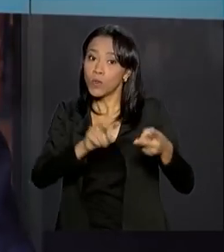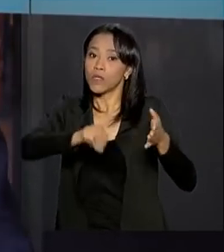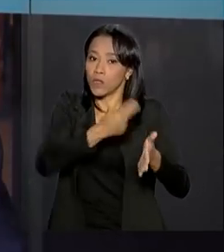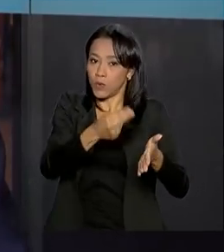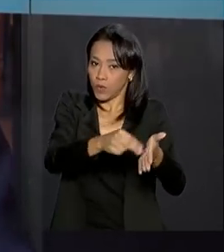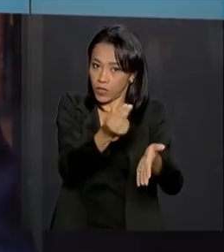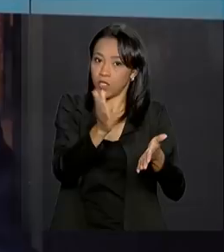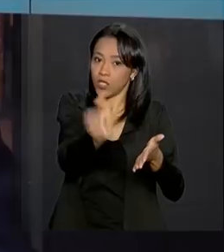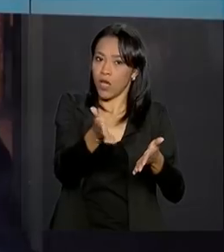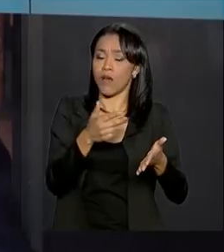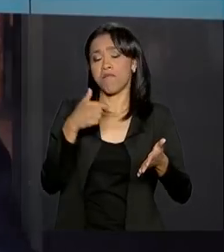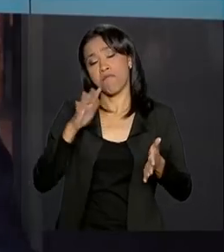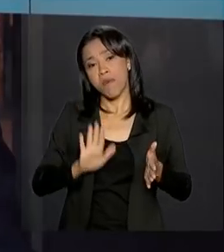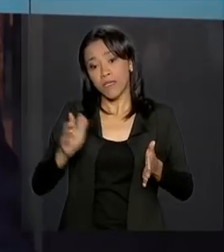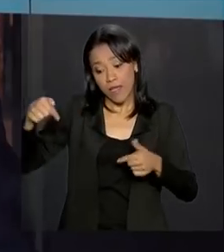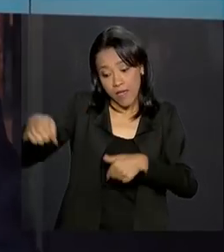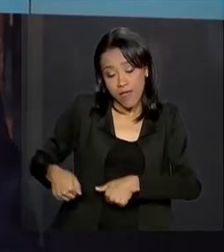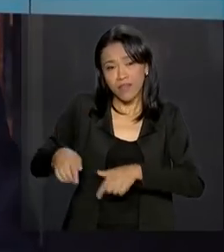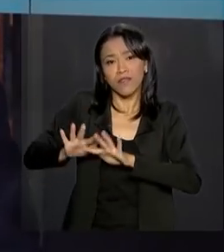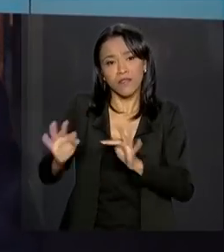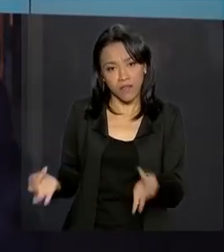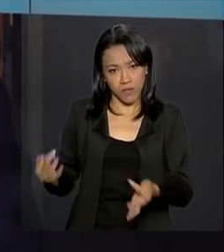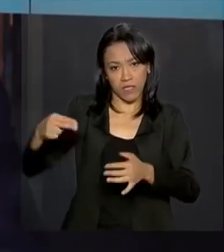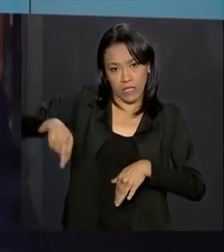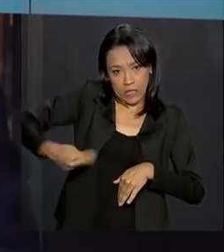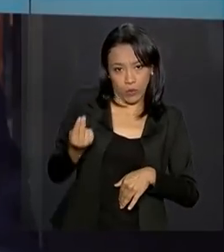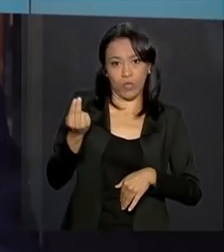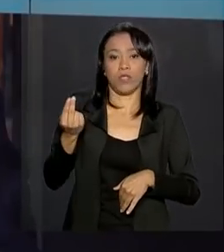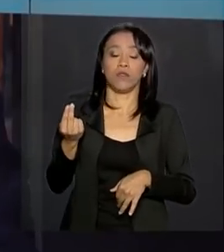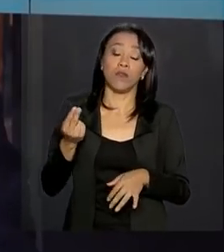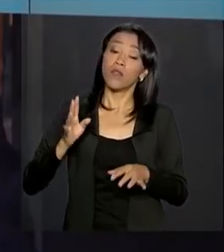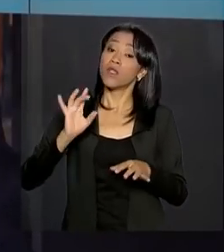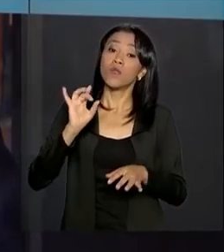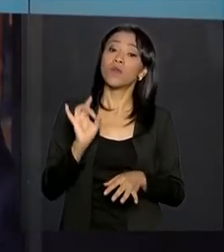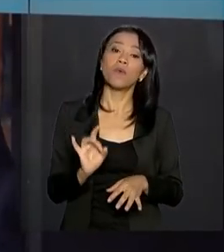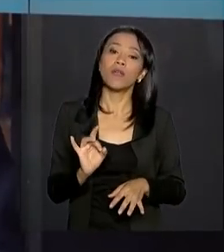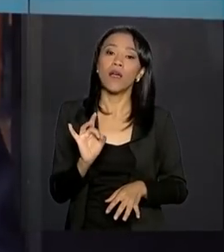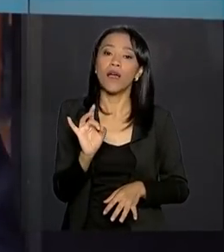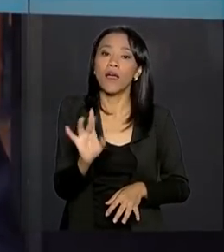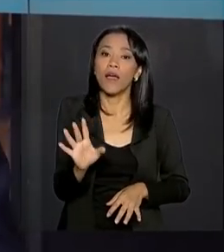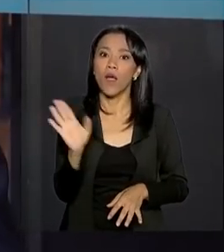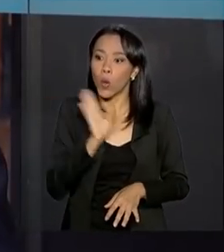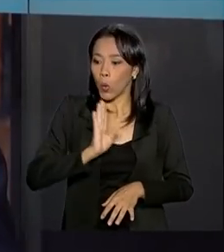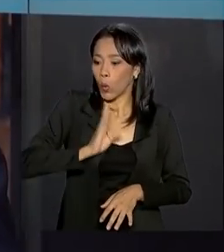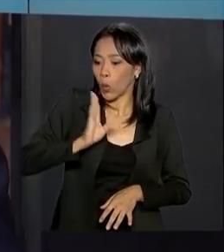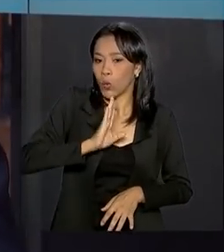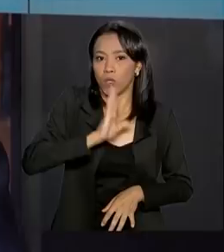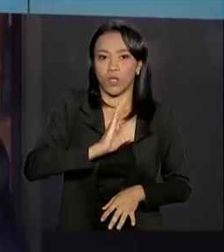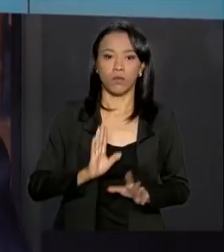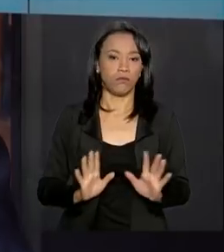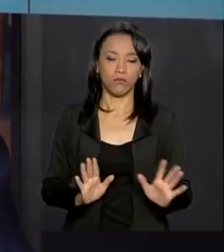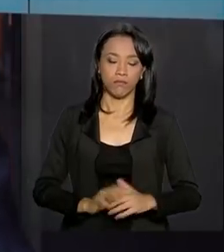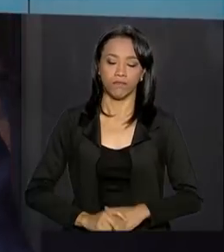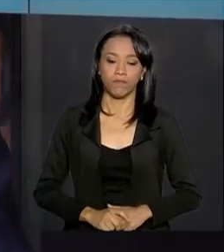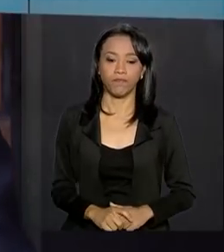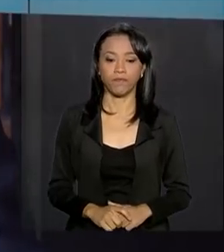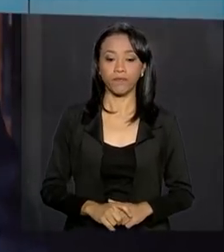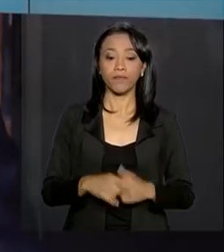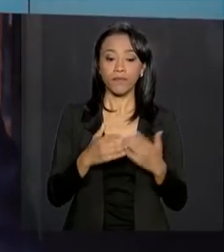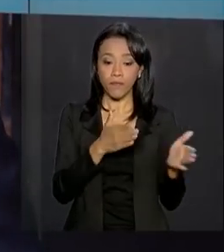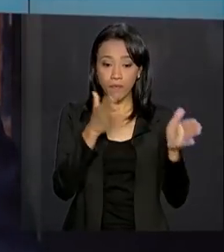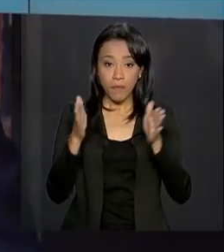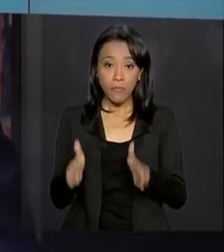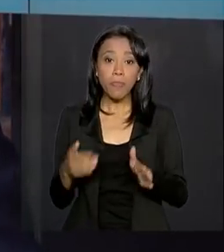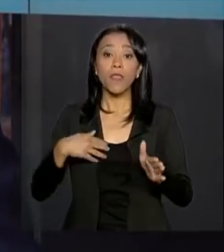anteriores, mas esse procedimento é considerado mais simples porque não se trata de uma situação emergencial. Ontem,